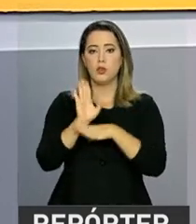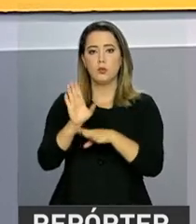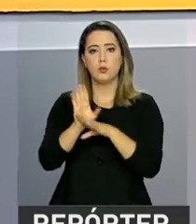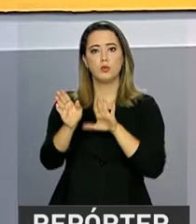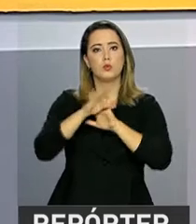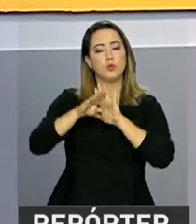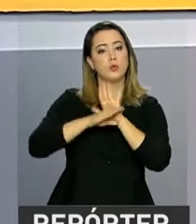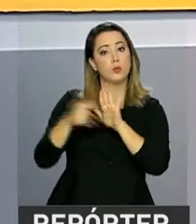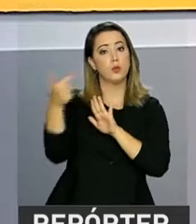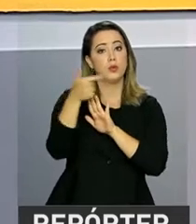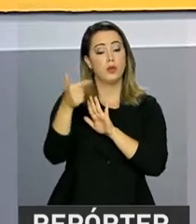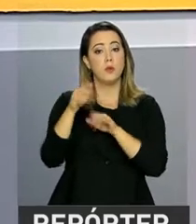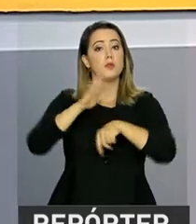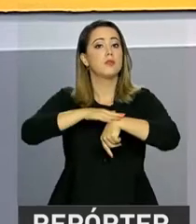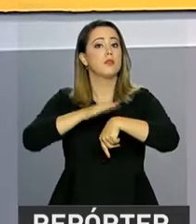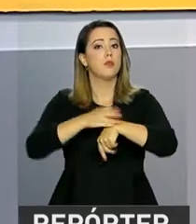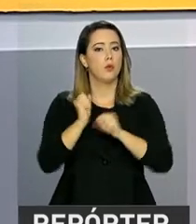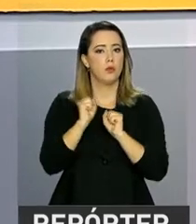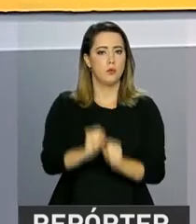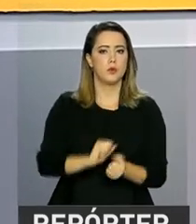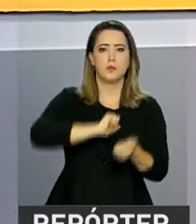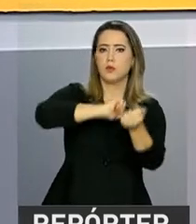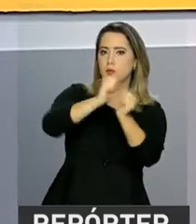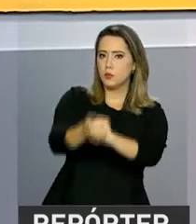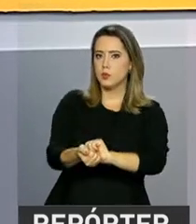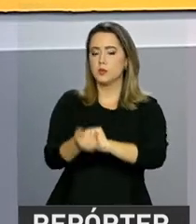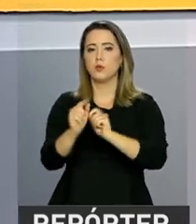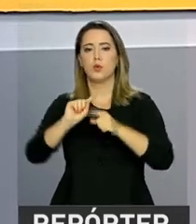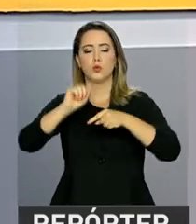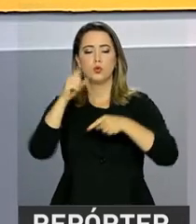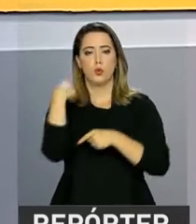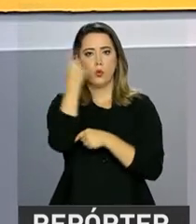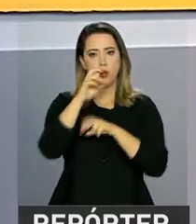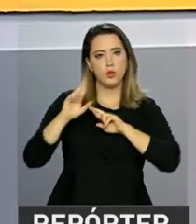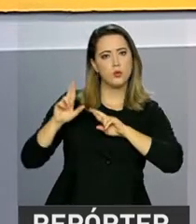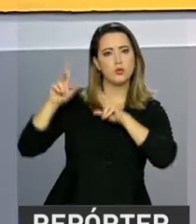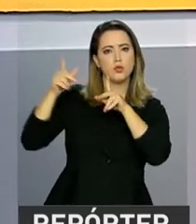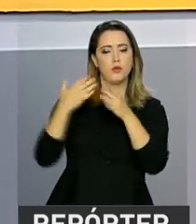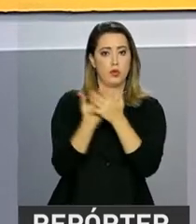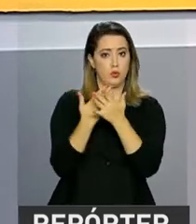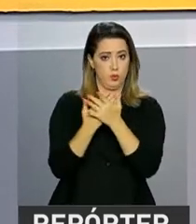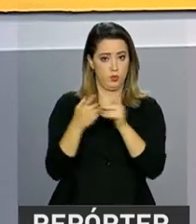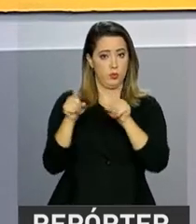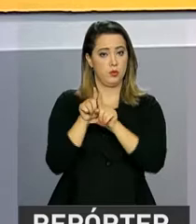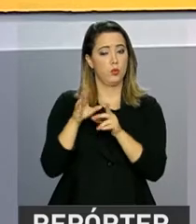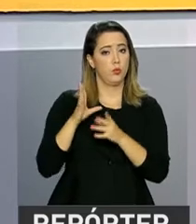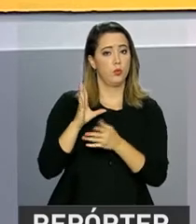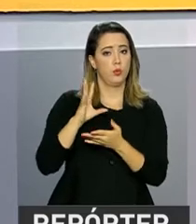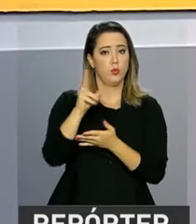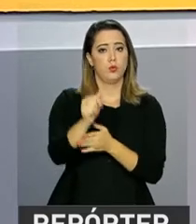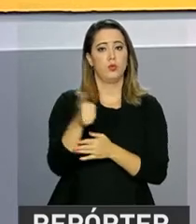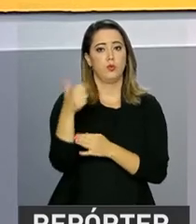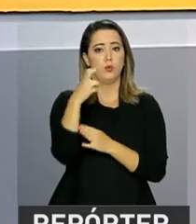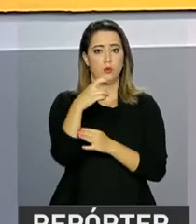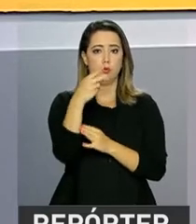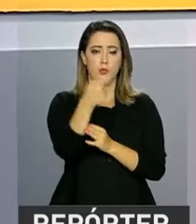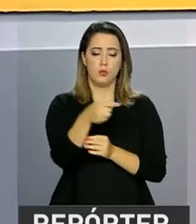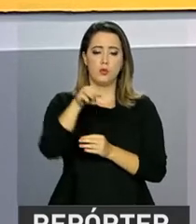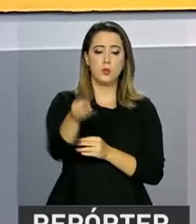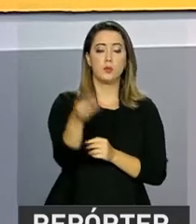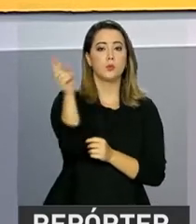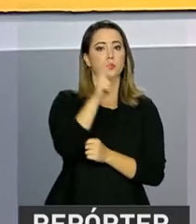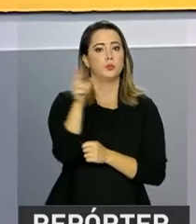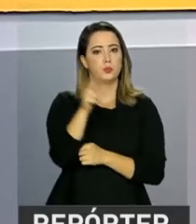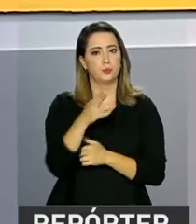programa Segundo Tempo, que permite a prática de esportes no contraturno escolar. No total, serão investidos 157 milhões